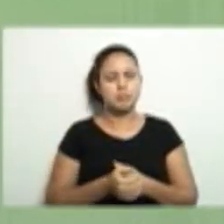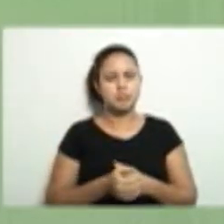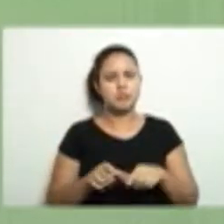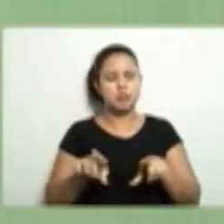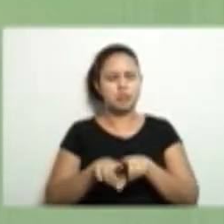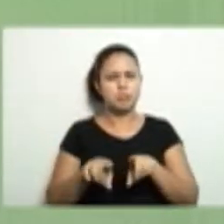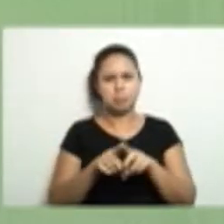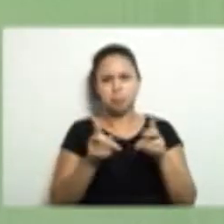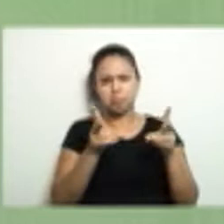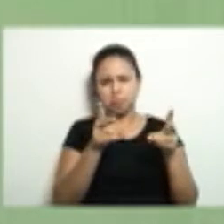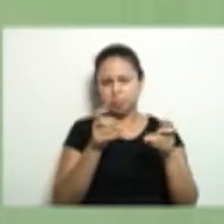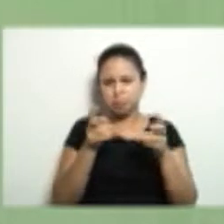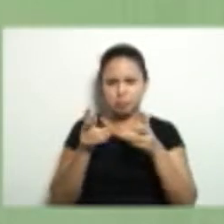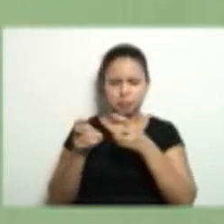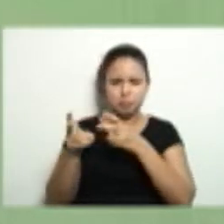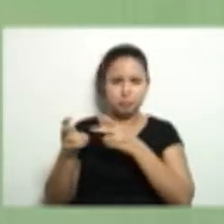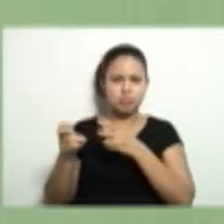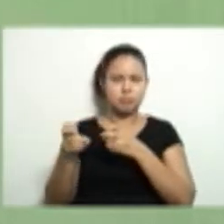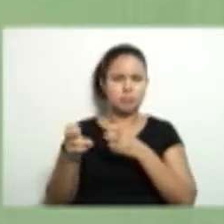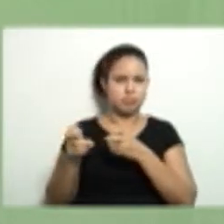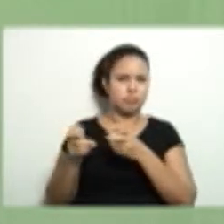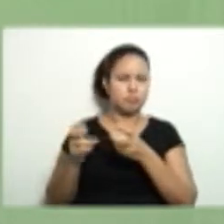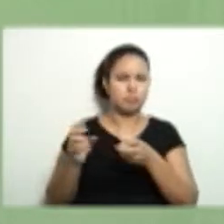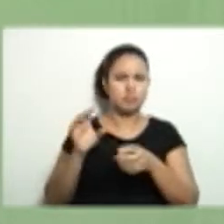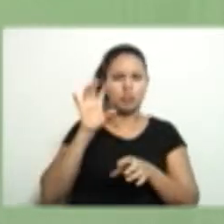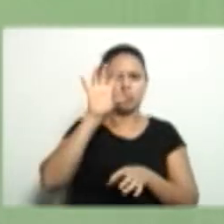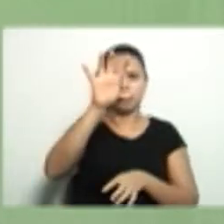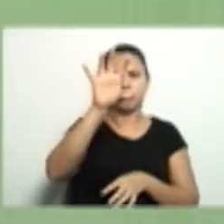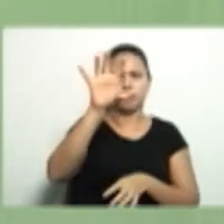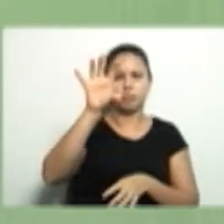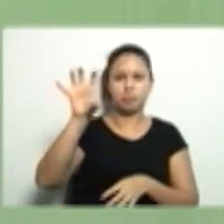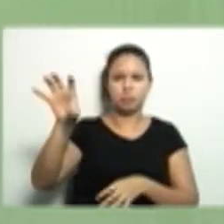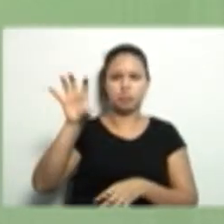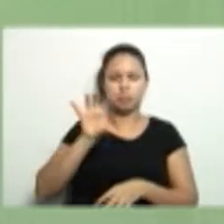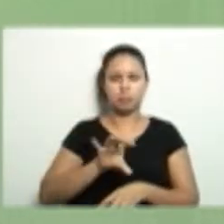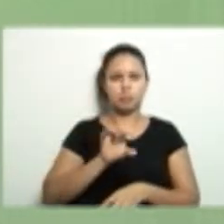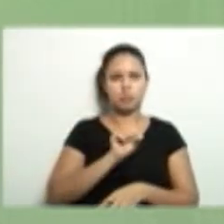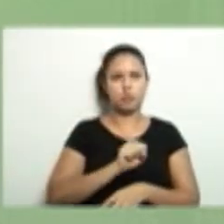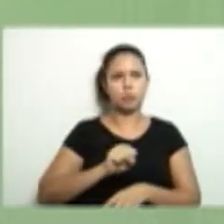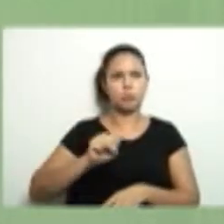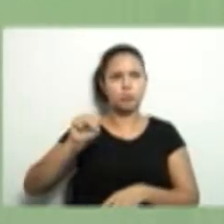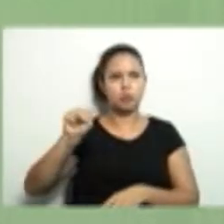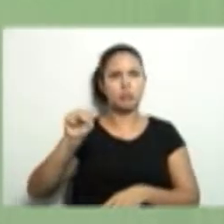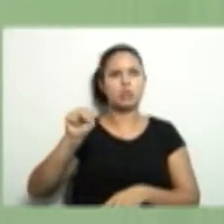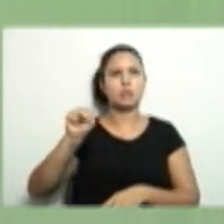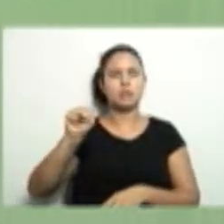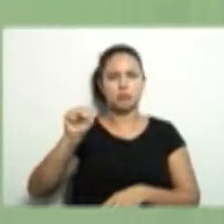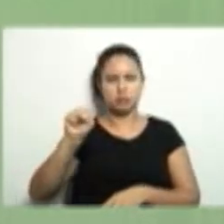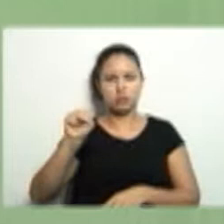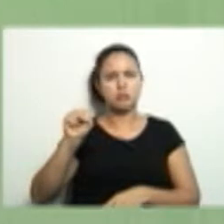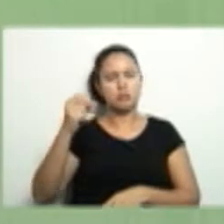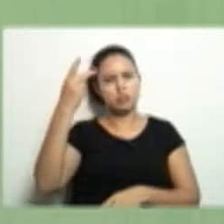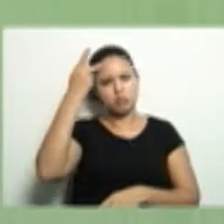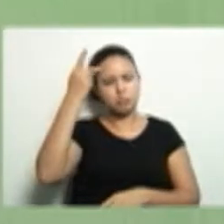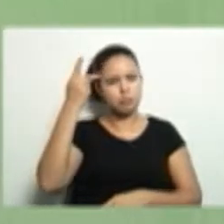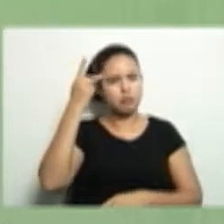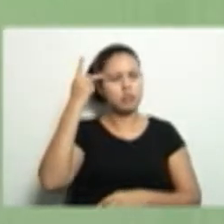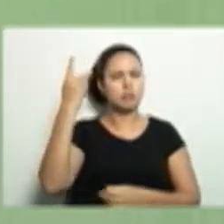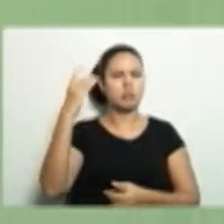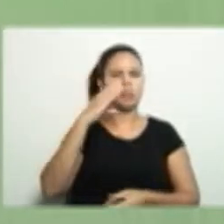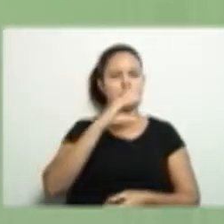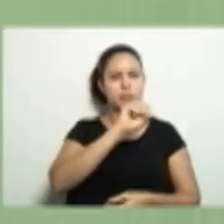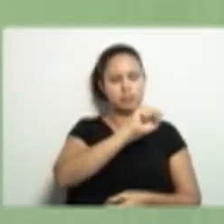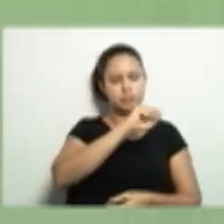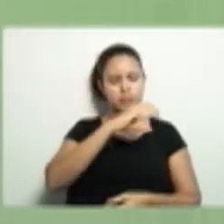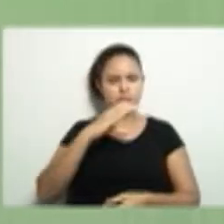predominância dessa melhoria aqui na região sudeste. Por aqui a gente tem o estado de São Paulo, aqui a gente tem Paraná, Santa Catarina, Rio Grande do